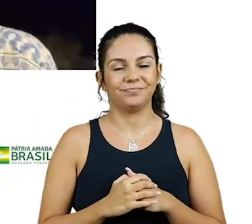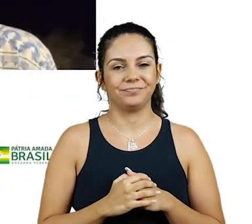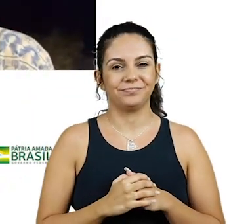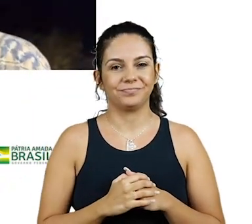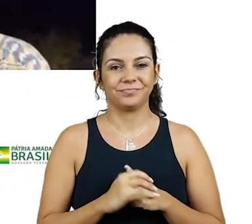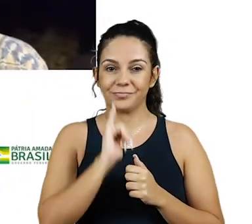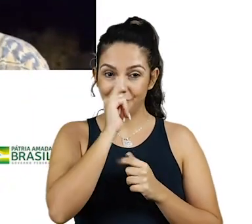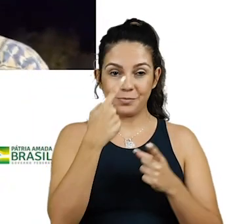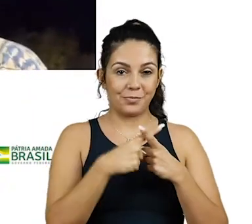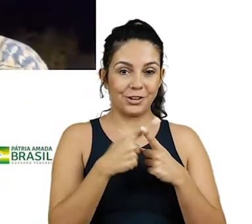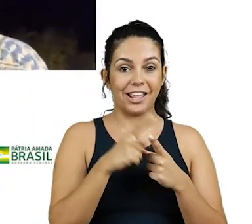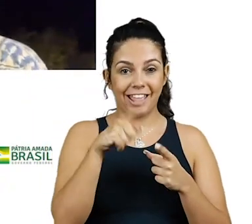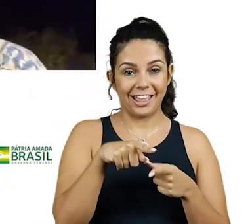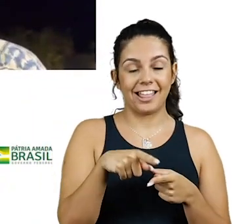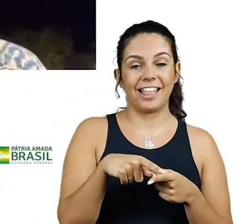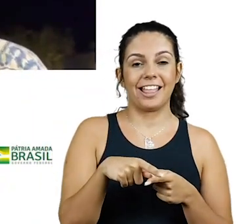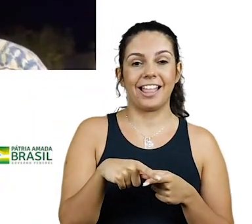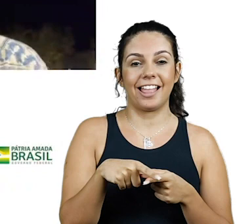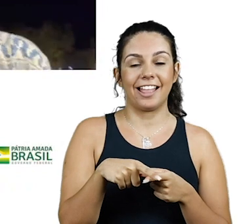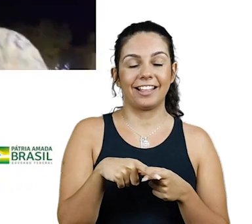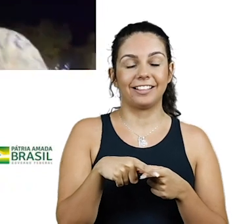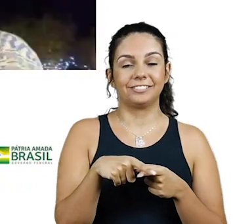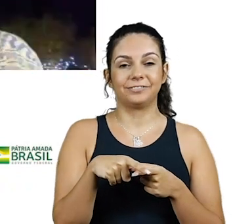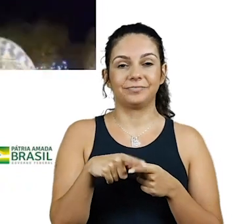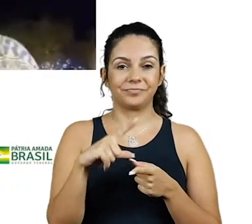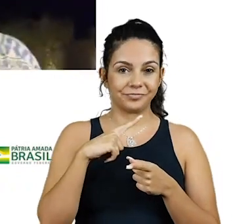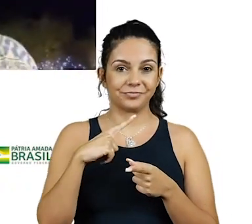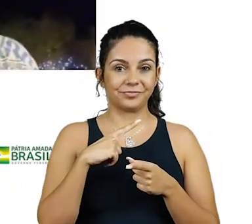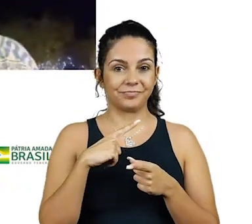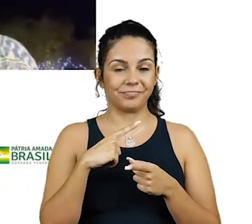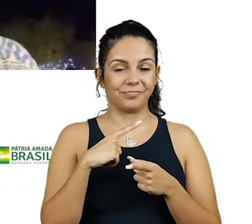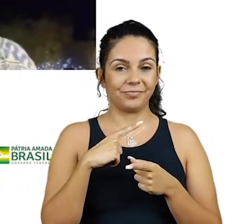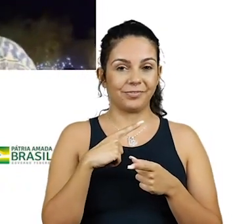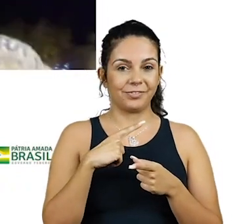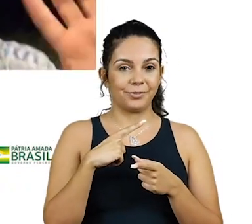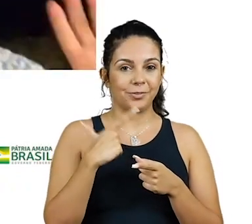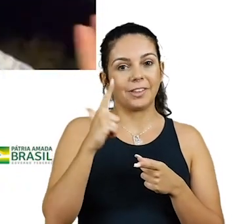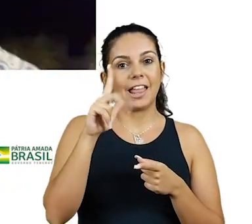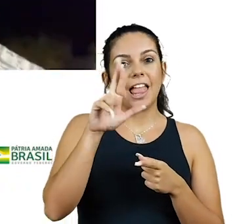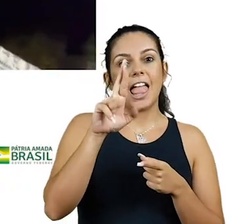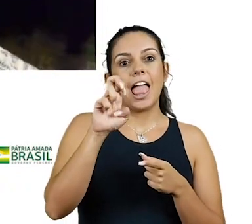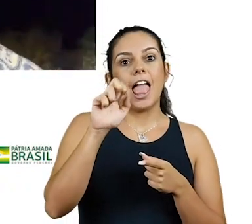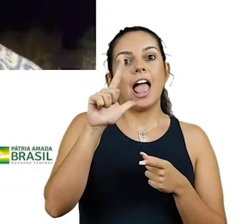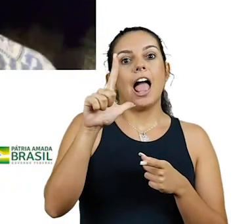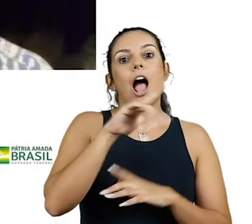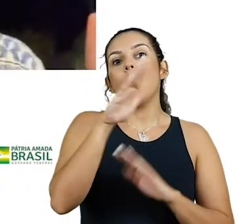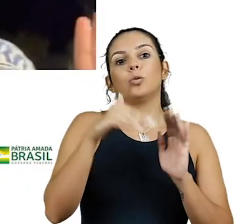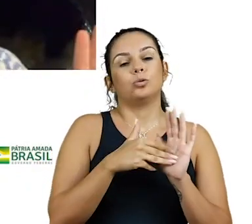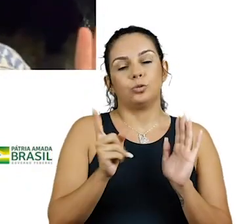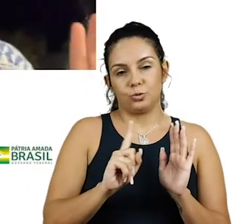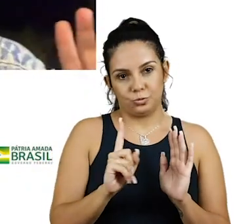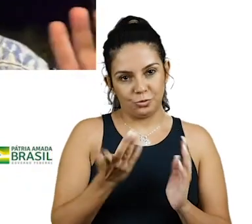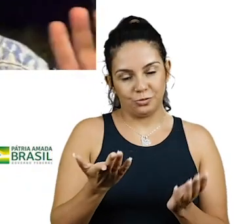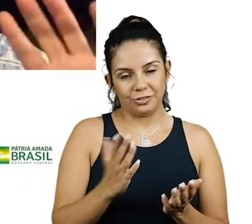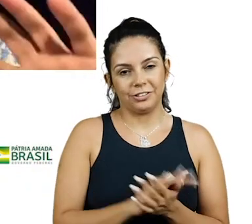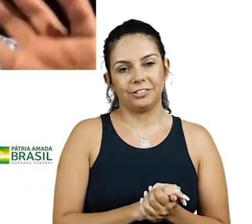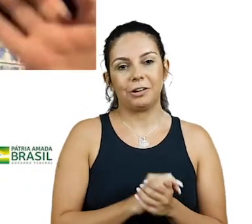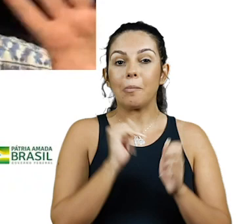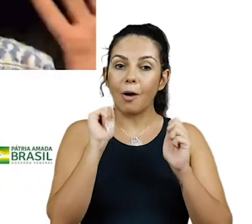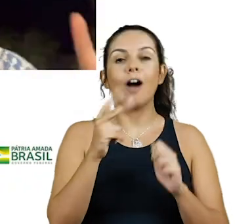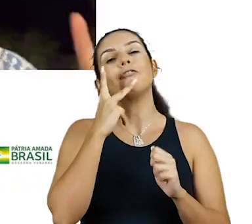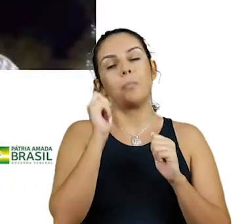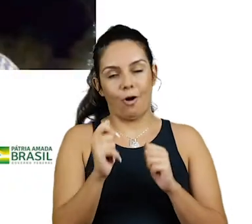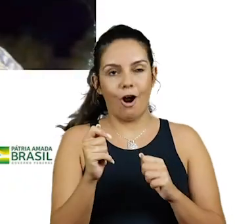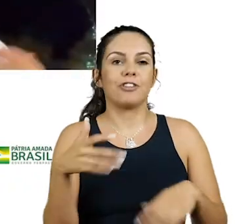esse conto eu gosto, porque justamente assim como ele tem um tom surreal, né? Até não duvido que eles possam chegar